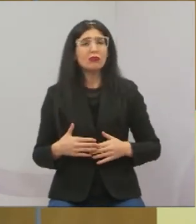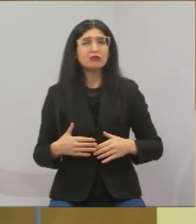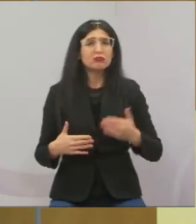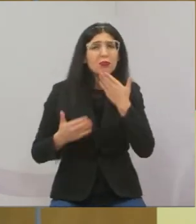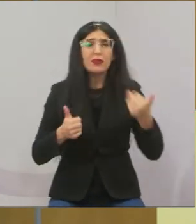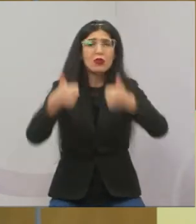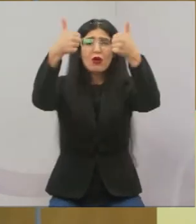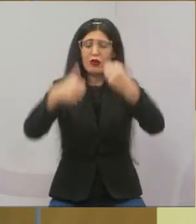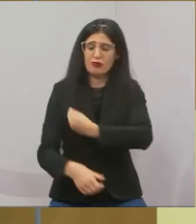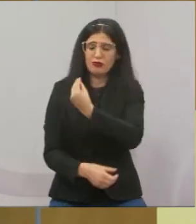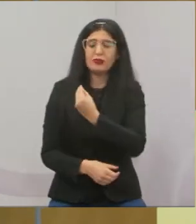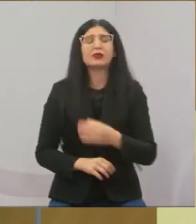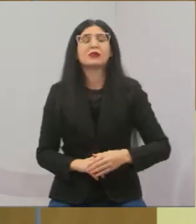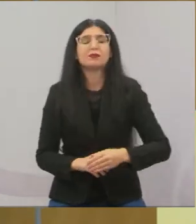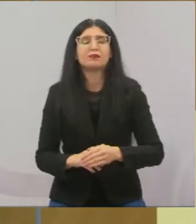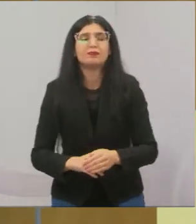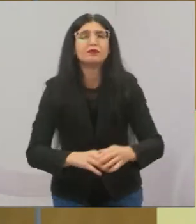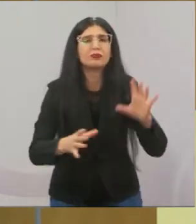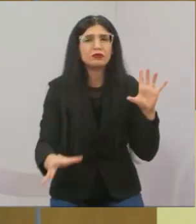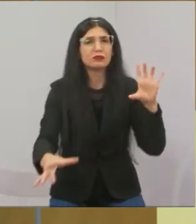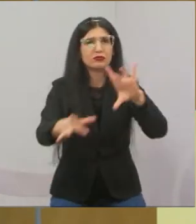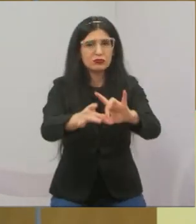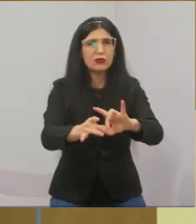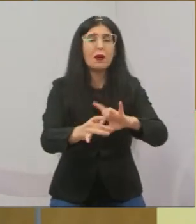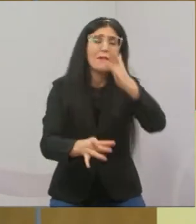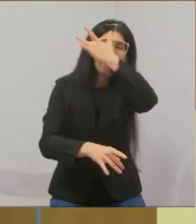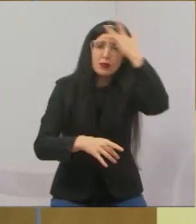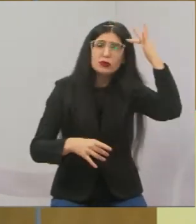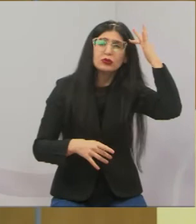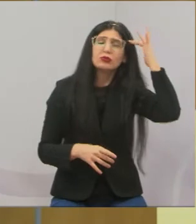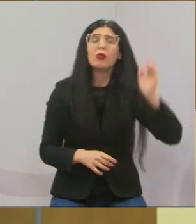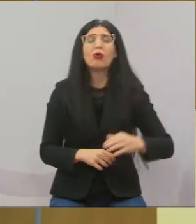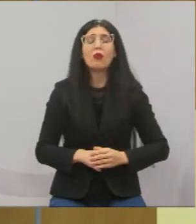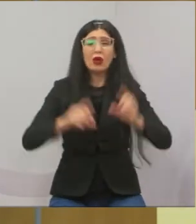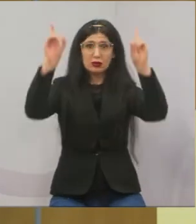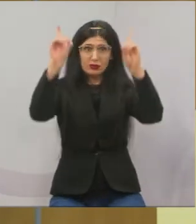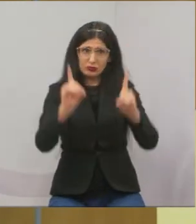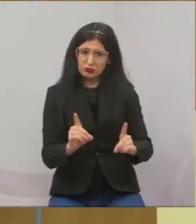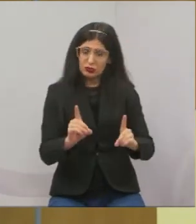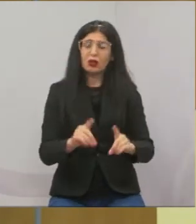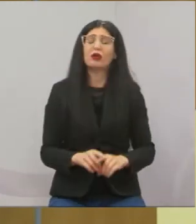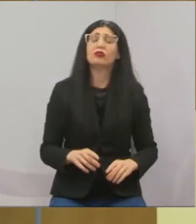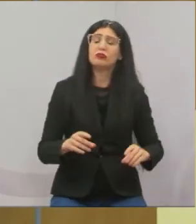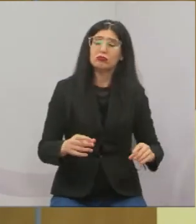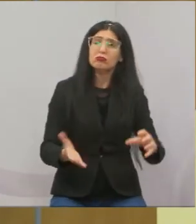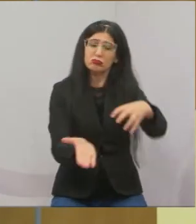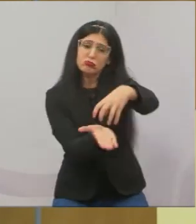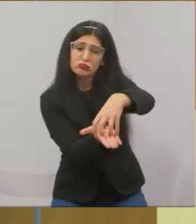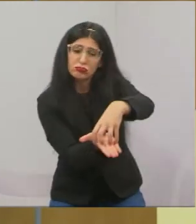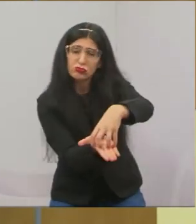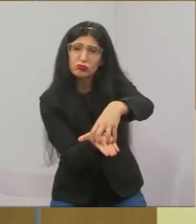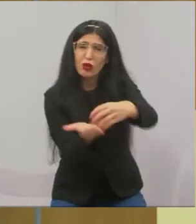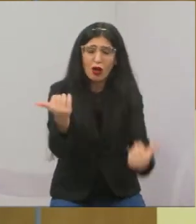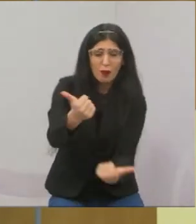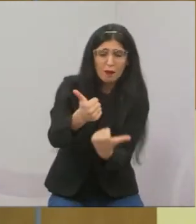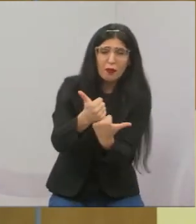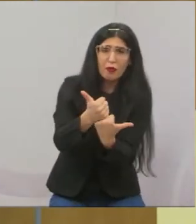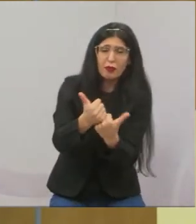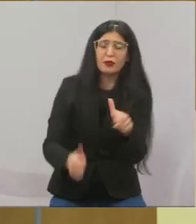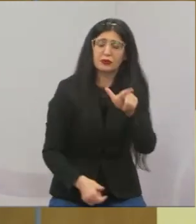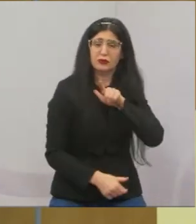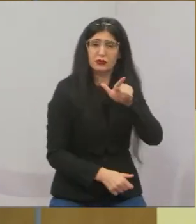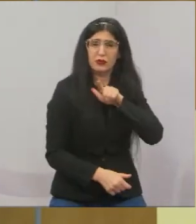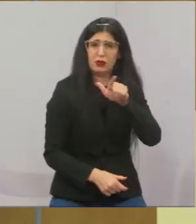Secretaria Estadual de Pessoas com Deficiência, que possivelmente, a gente obtendo esse espaço,